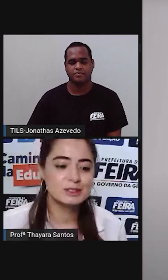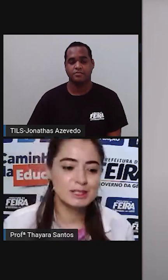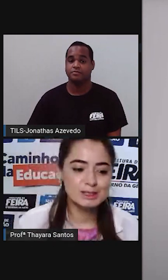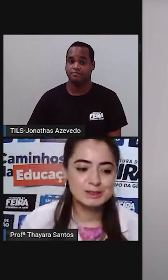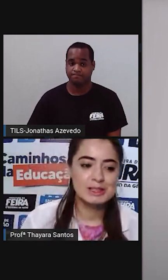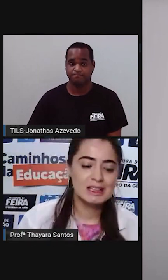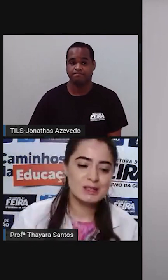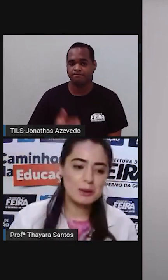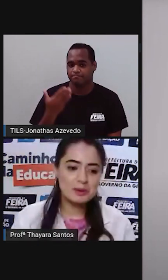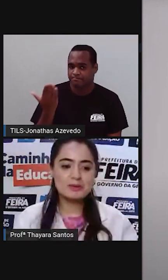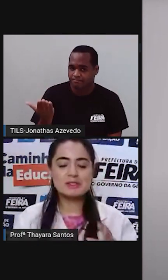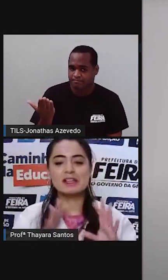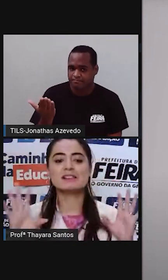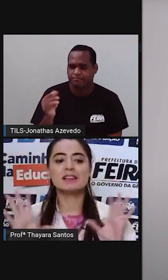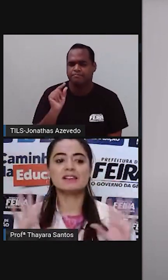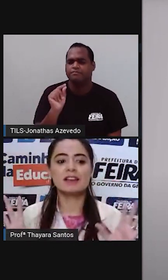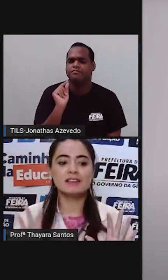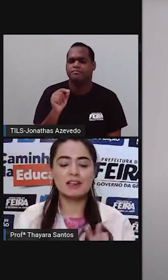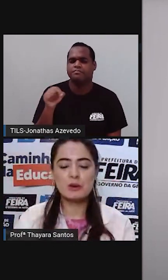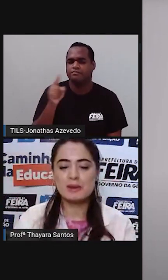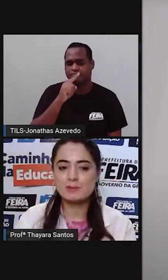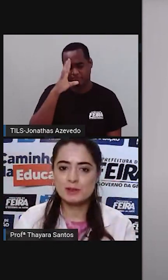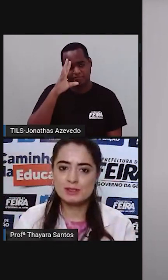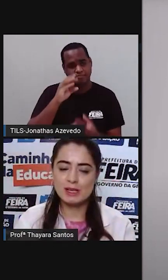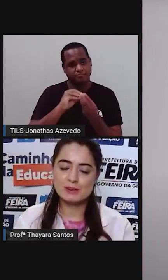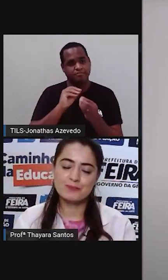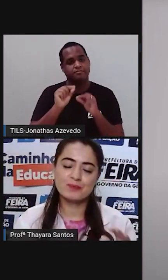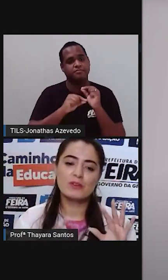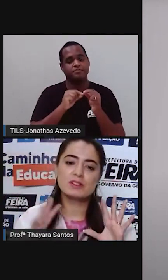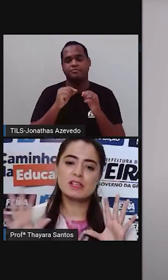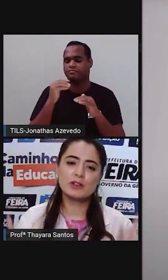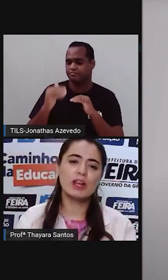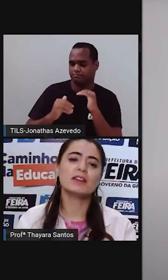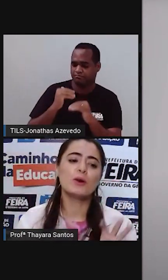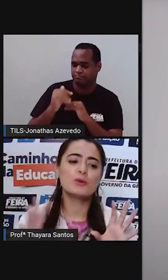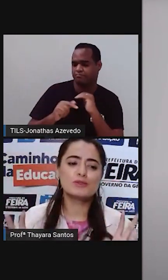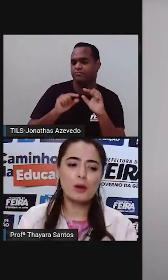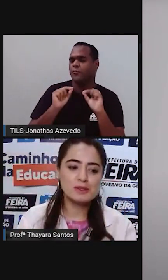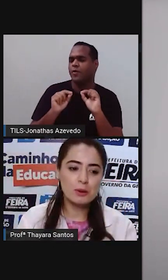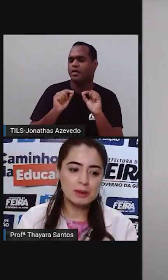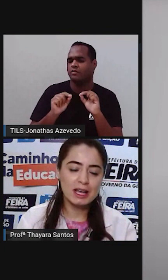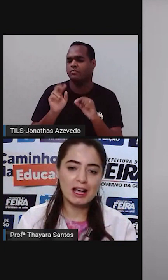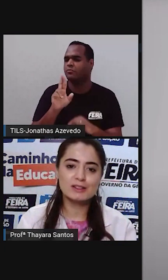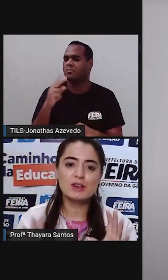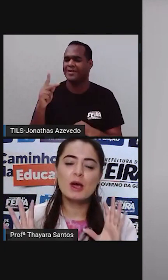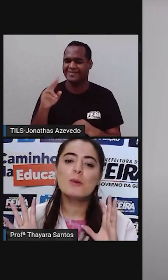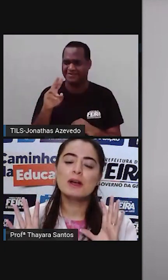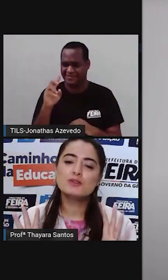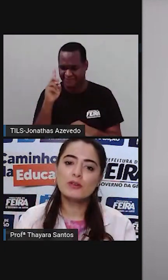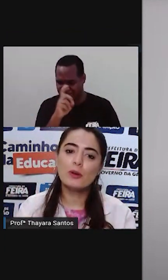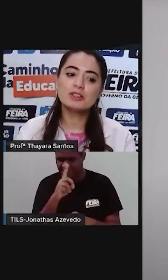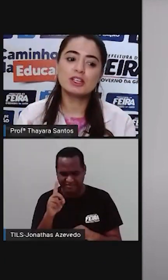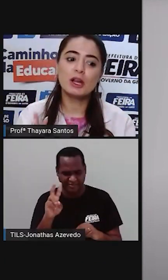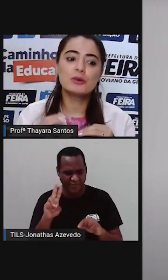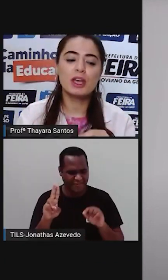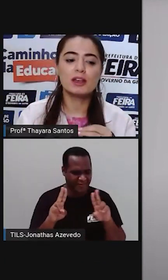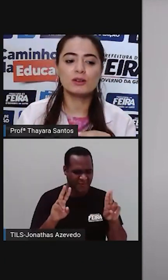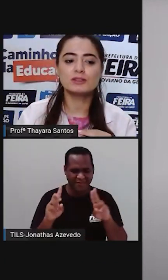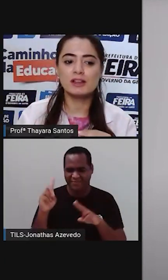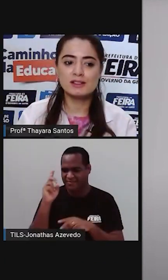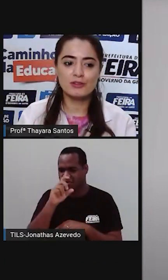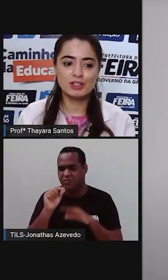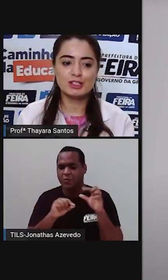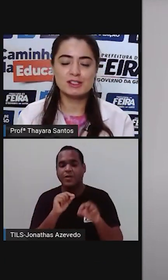Então, gente, só para vocês entenderem como é esse processo. Vocês viram aí que tem alguns nomes complicados, mas de uma forma geral, o que